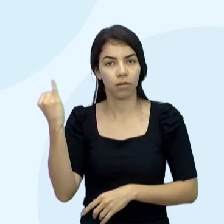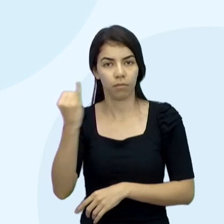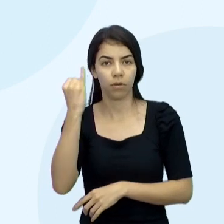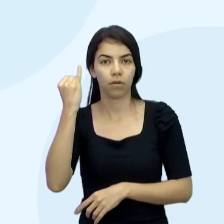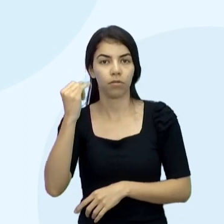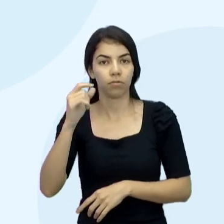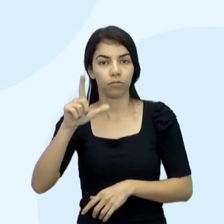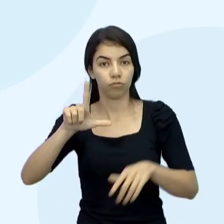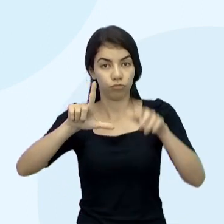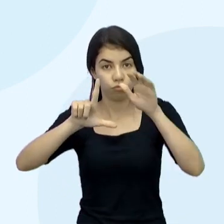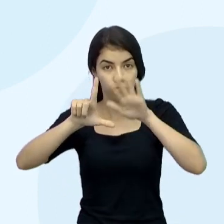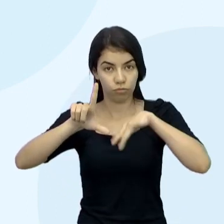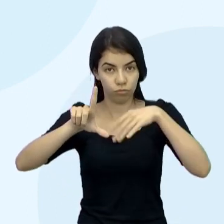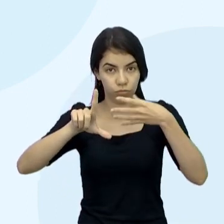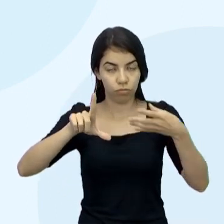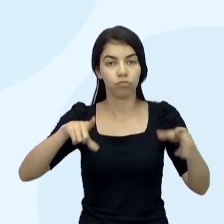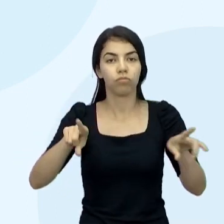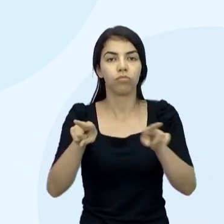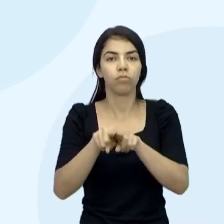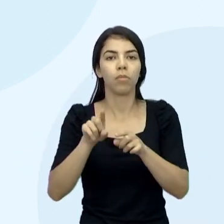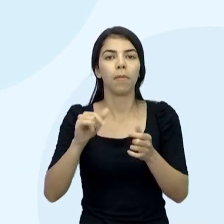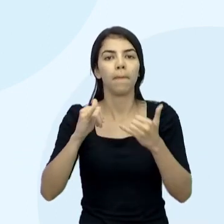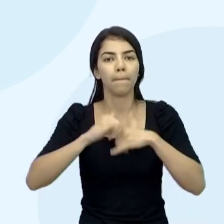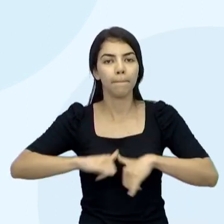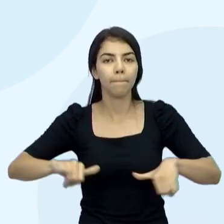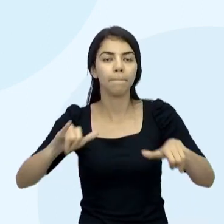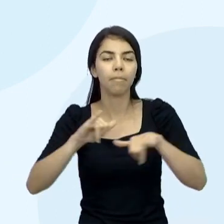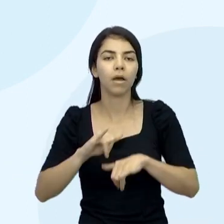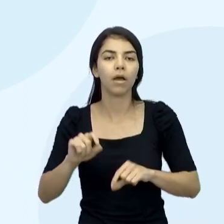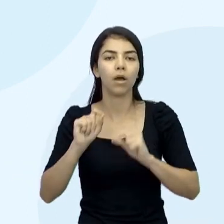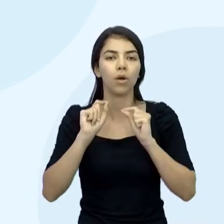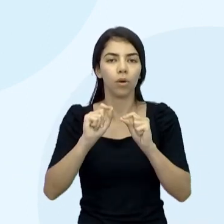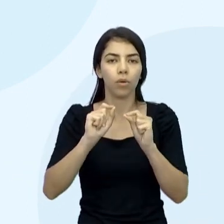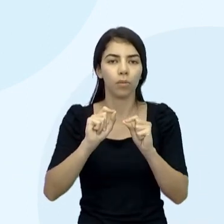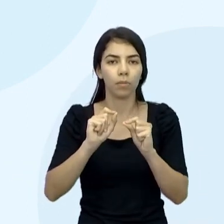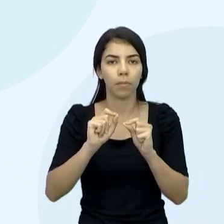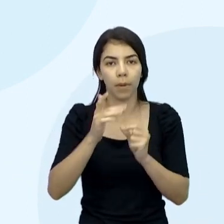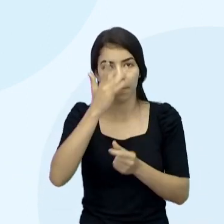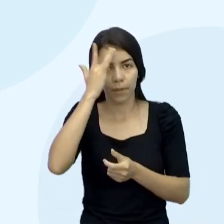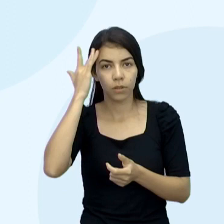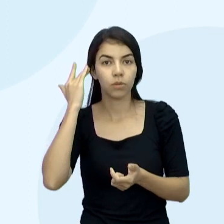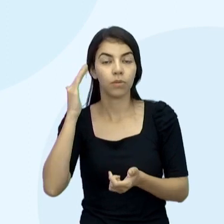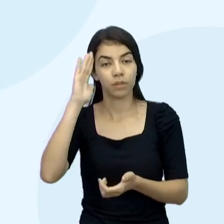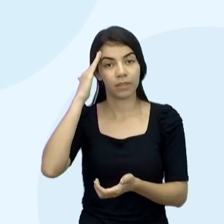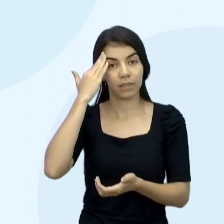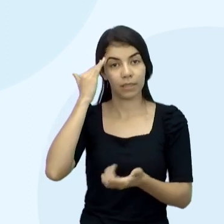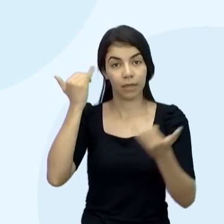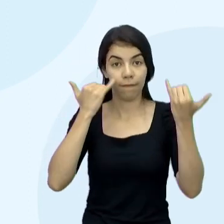de gráficos e a notícia deve dar subsídios para que se interpretem as